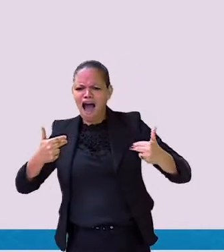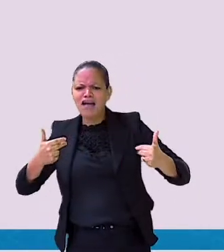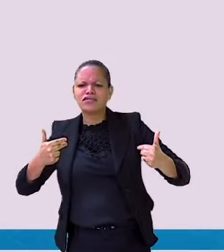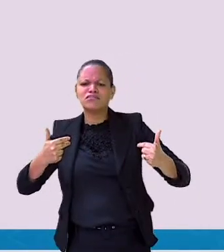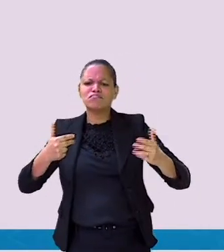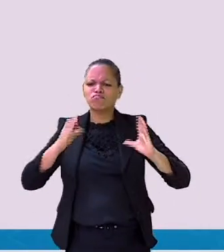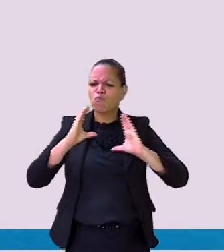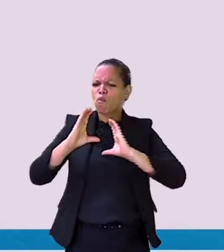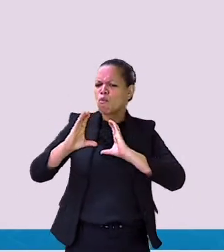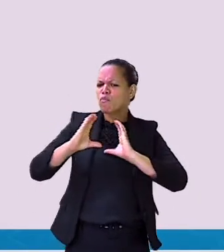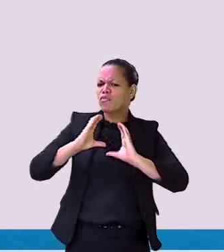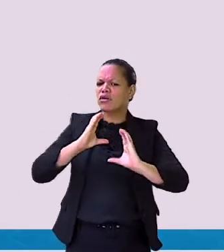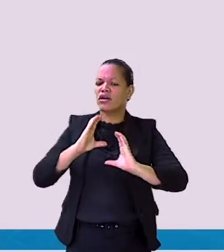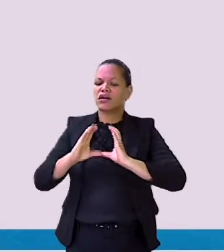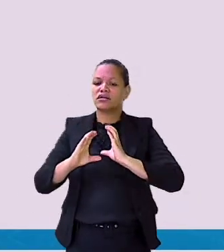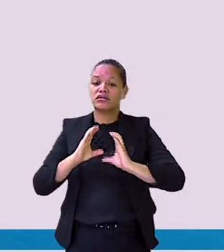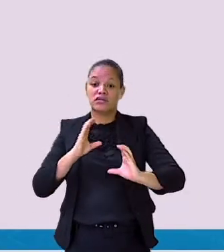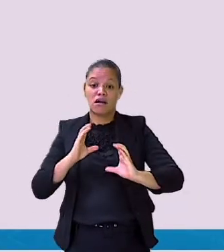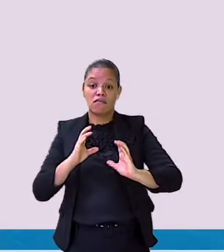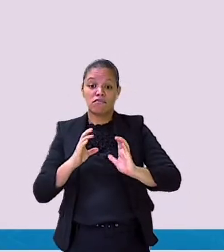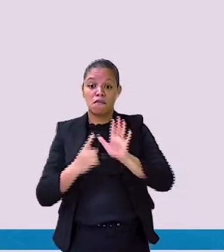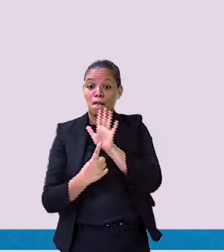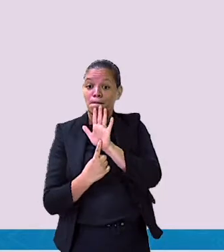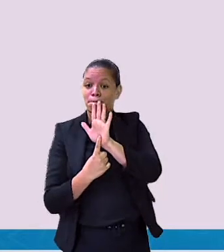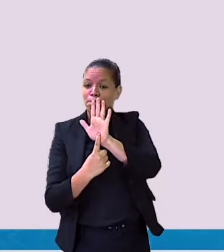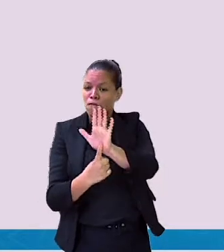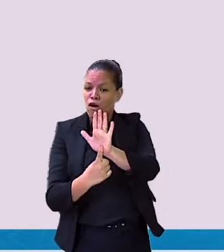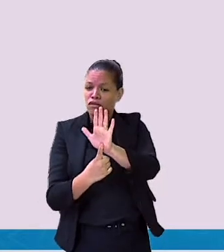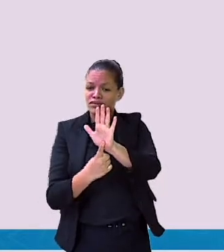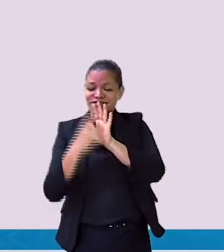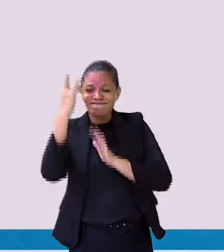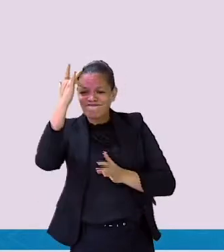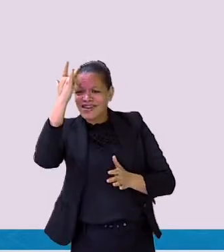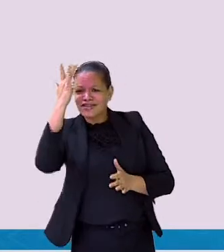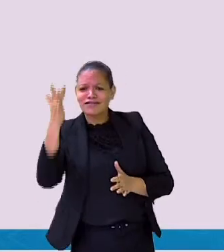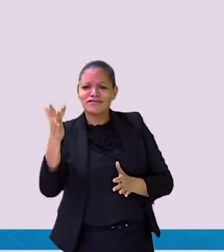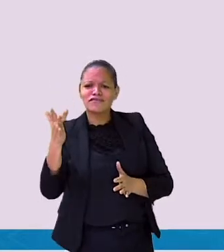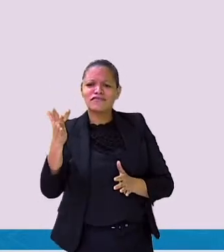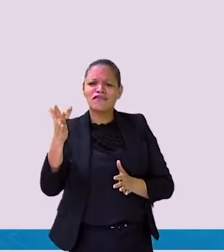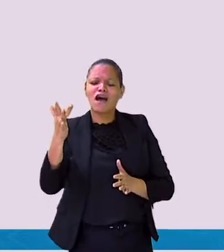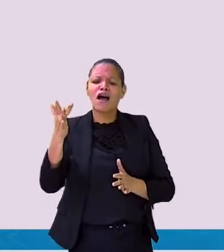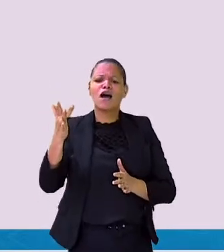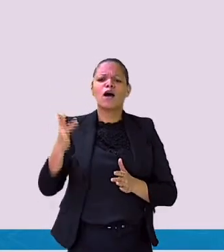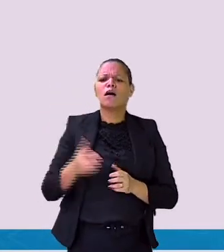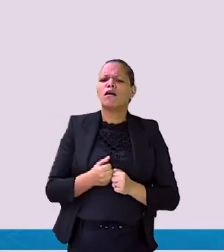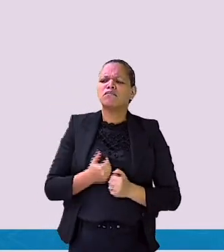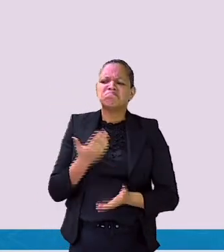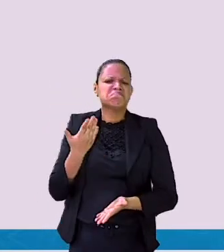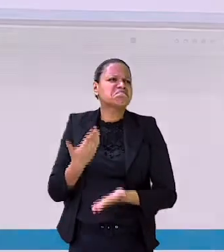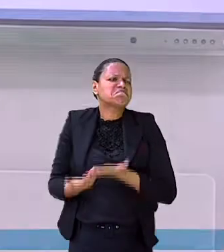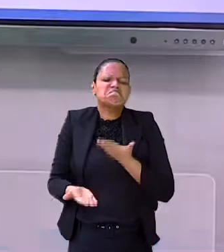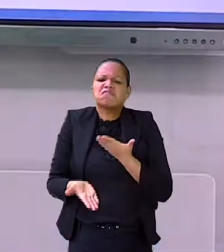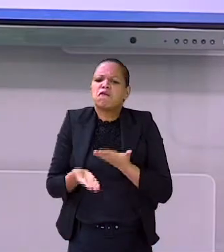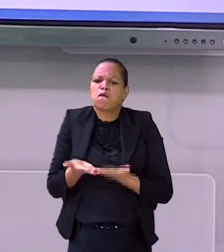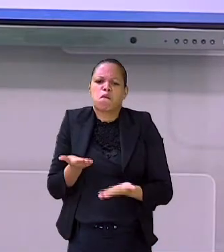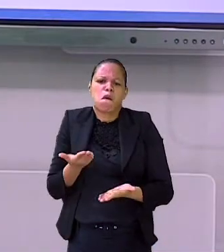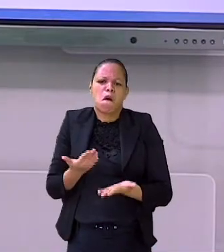são utilizados para demonstrar de forma mais fácil uma situação envolvendo